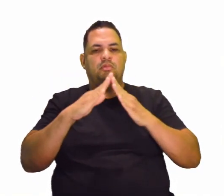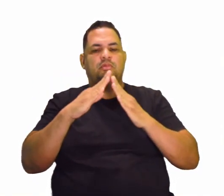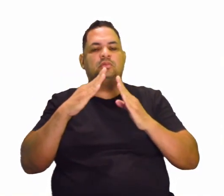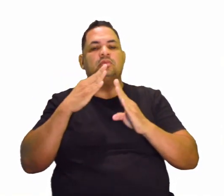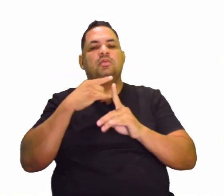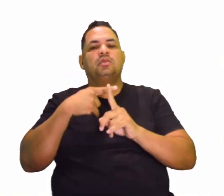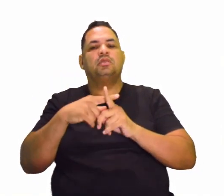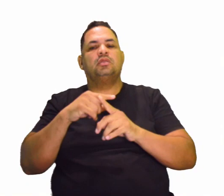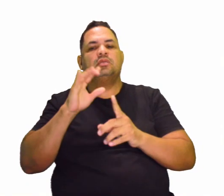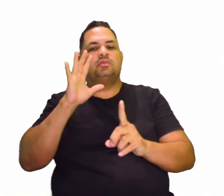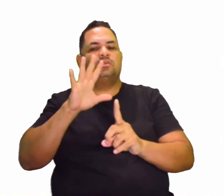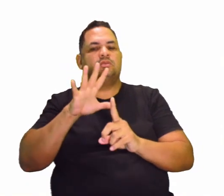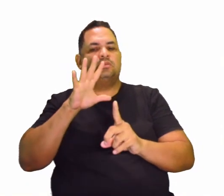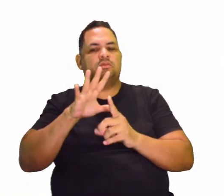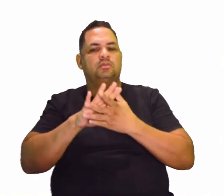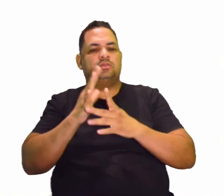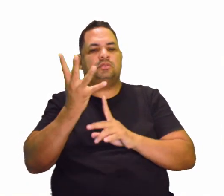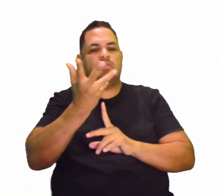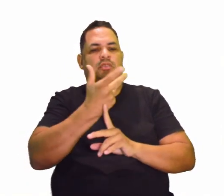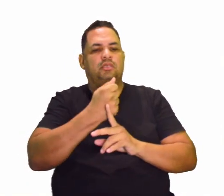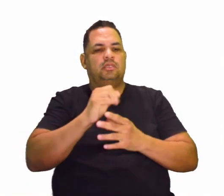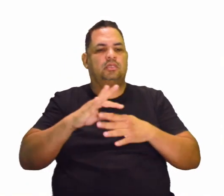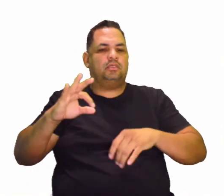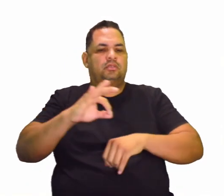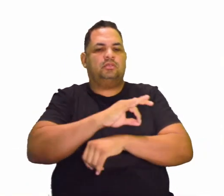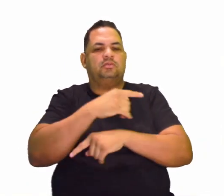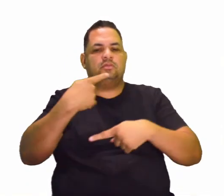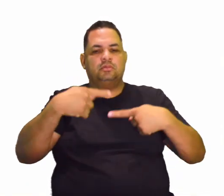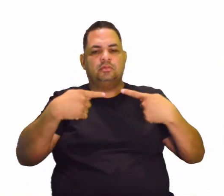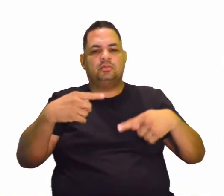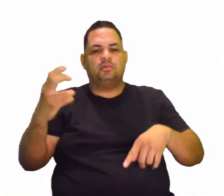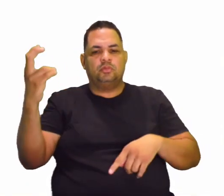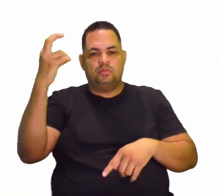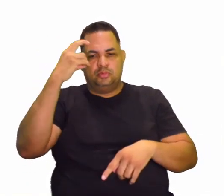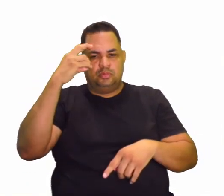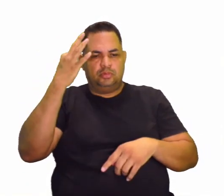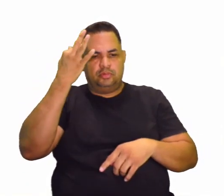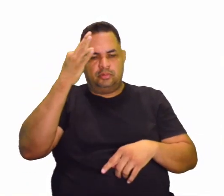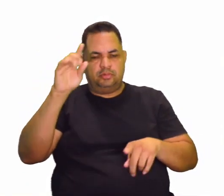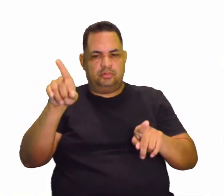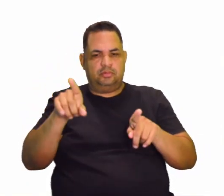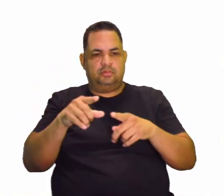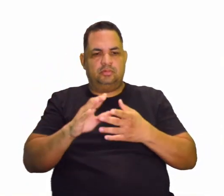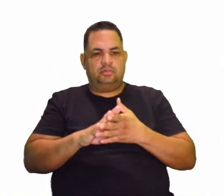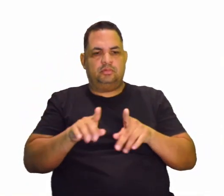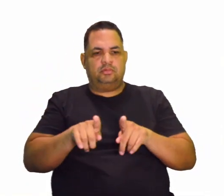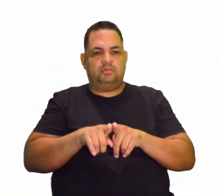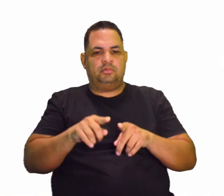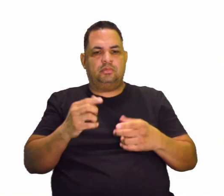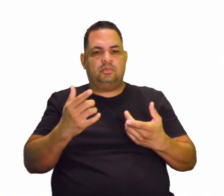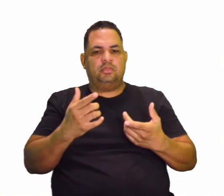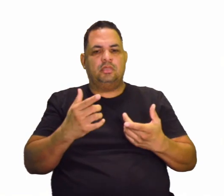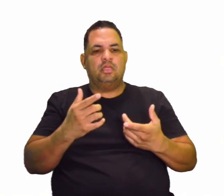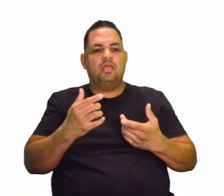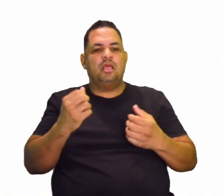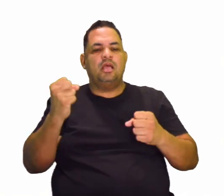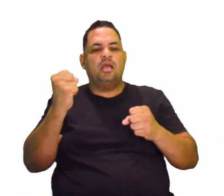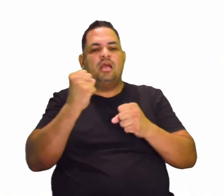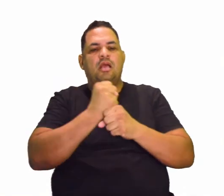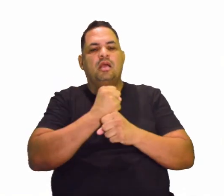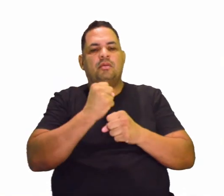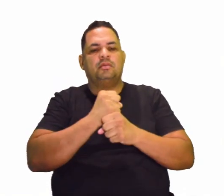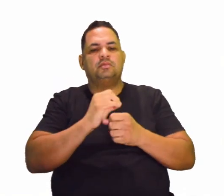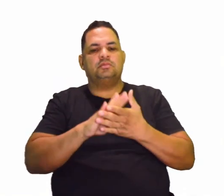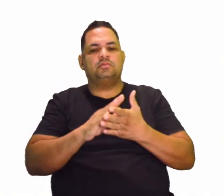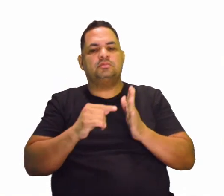na arquitetura, na política, na cultura e na filosofia? Sim. As obras faziam referência apenas na